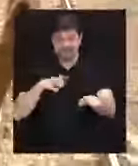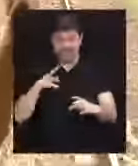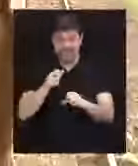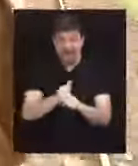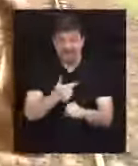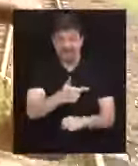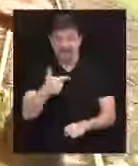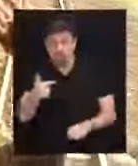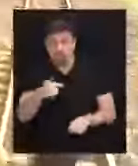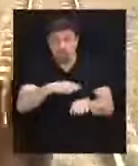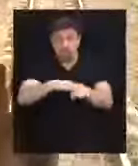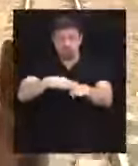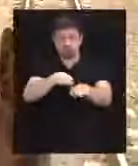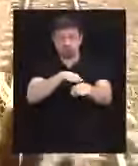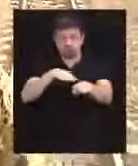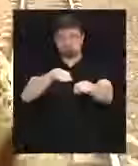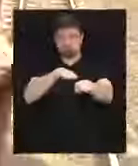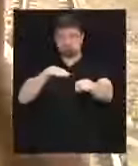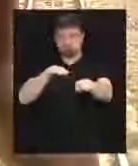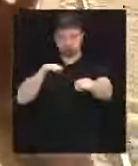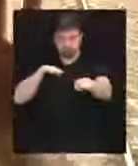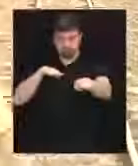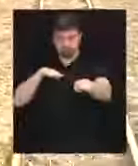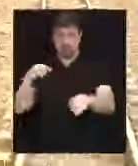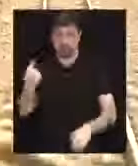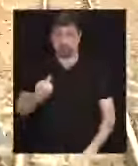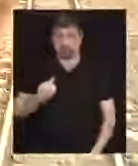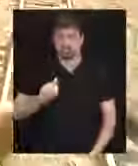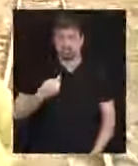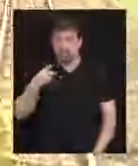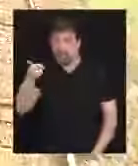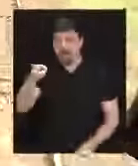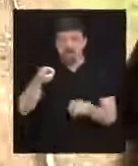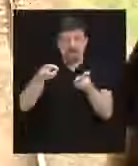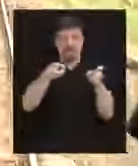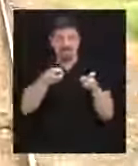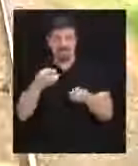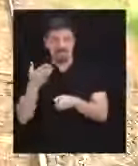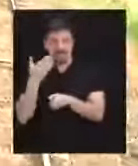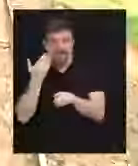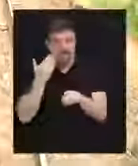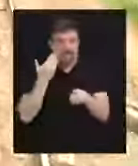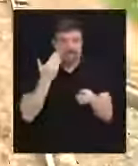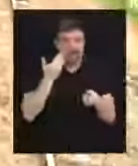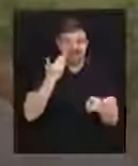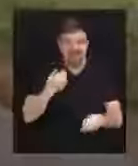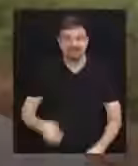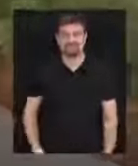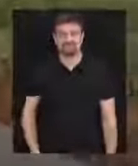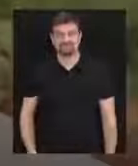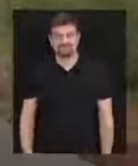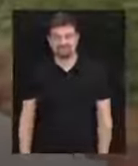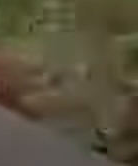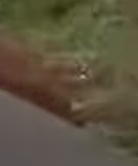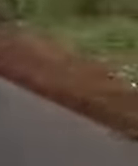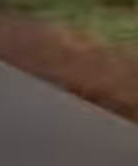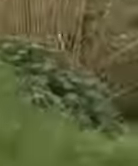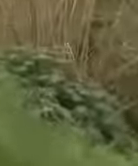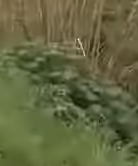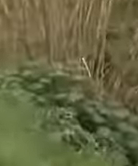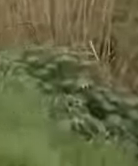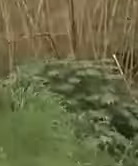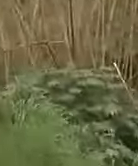chega até 12 nos fins de semana. Eu vou terminar o passeio aqui curtindo o visual e a gente se vê no próximo bloco.